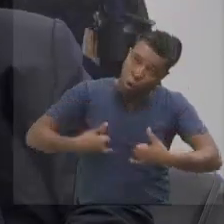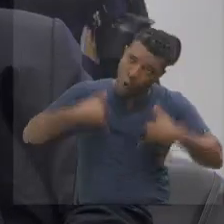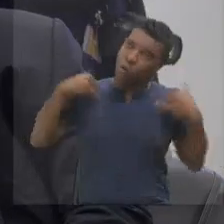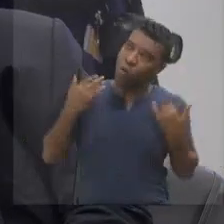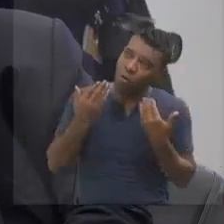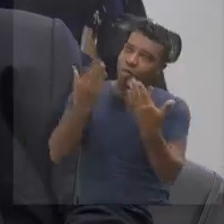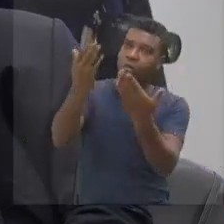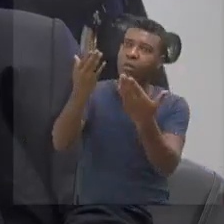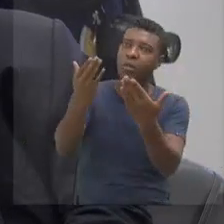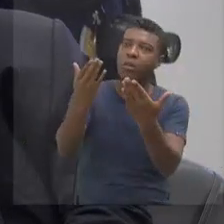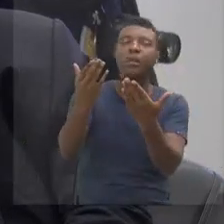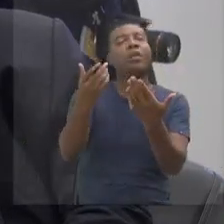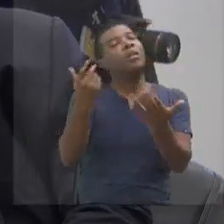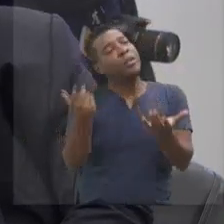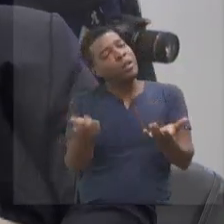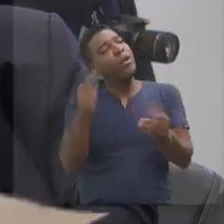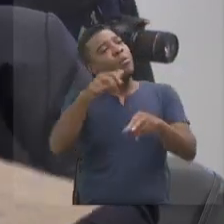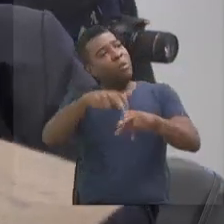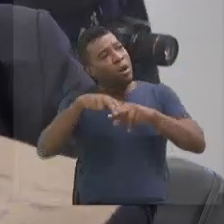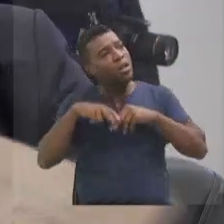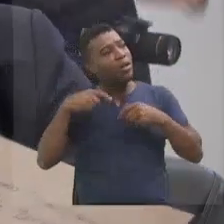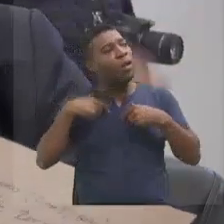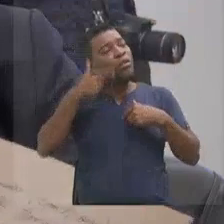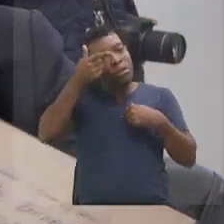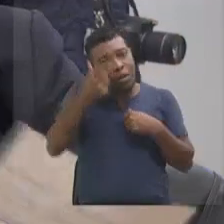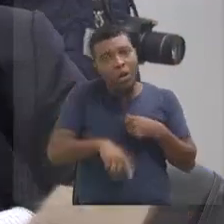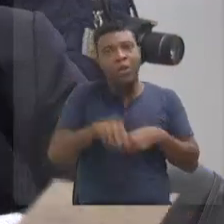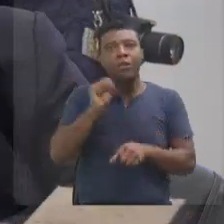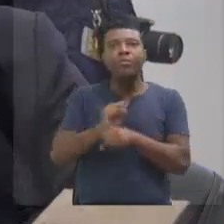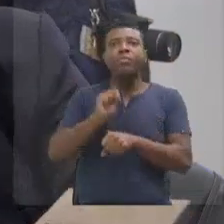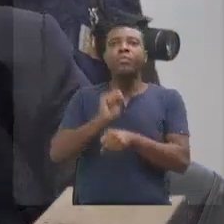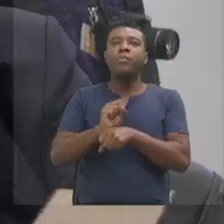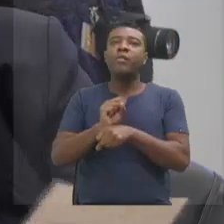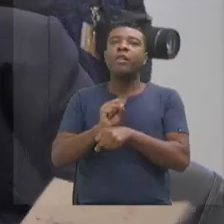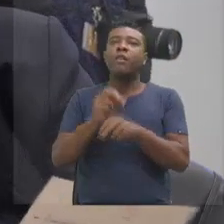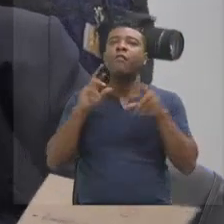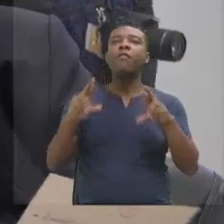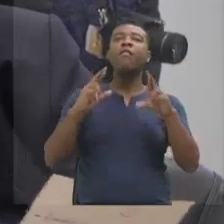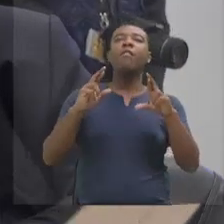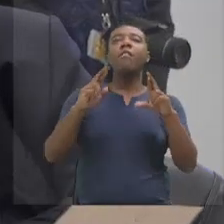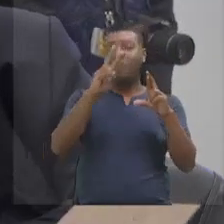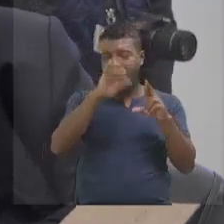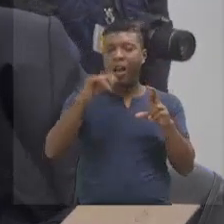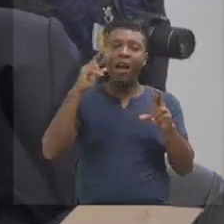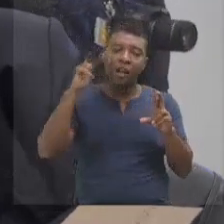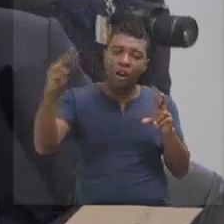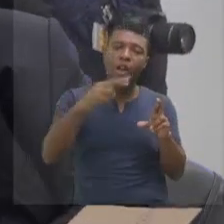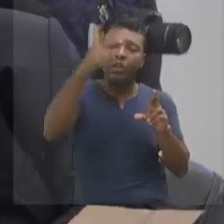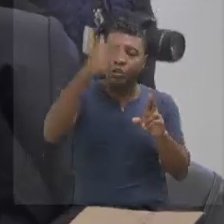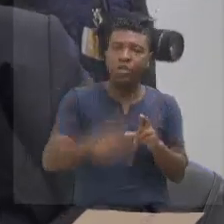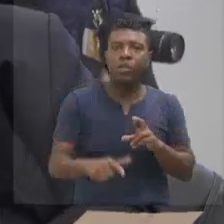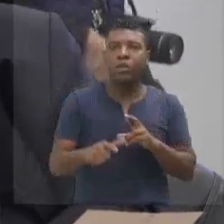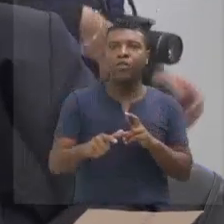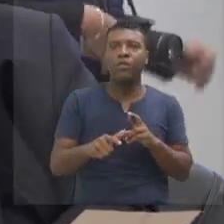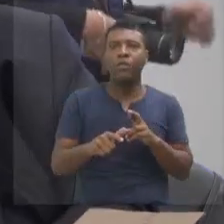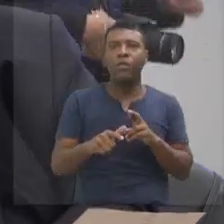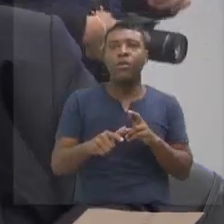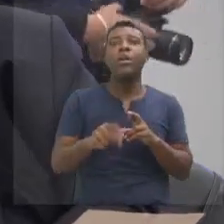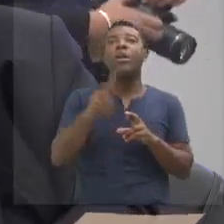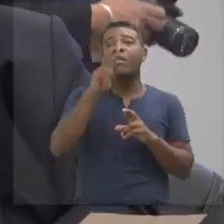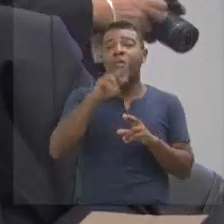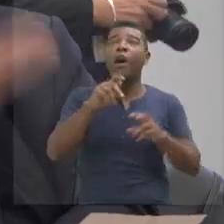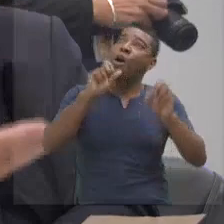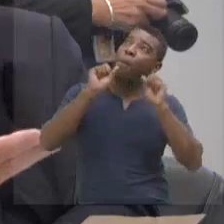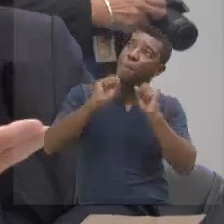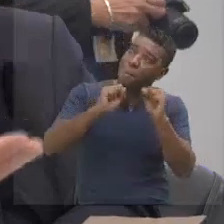a minha esperança de que isso vai ser revisto de que isso poderá